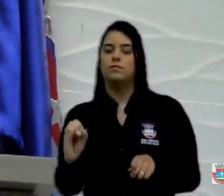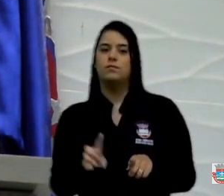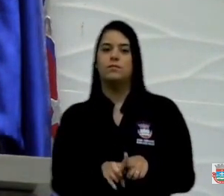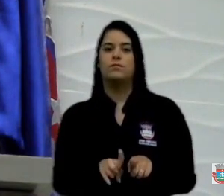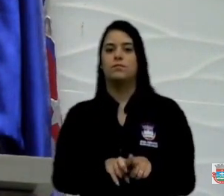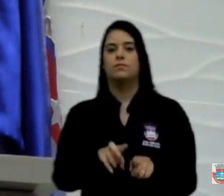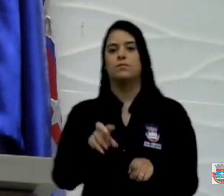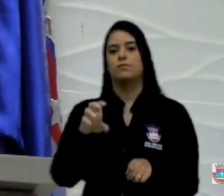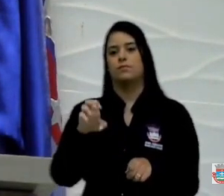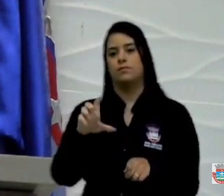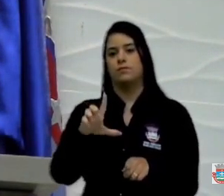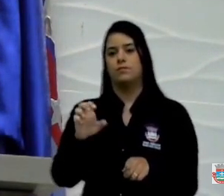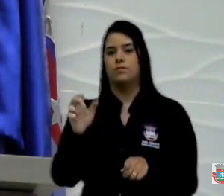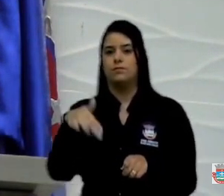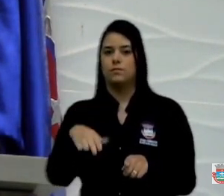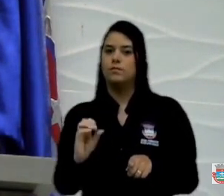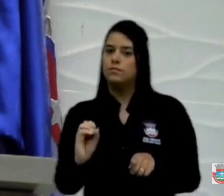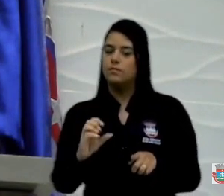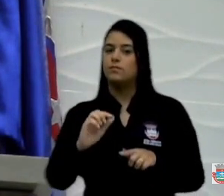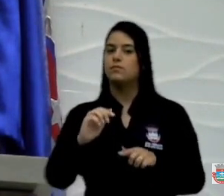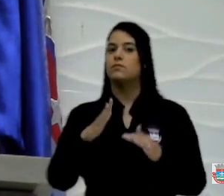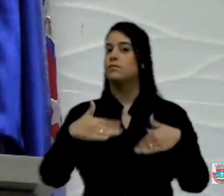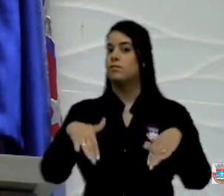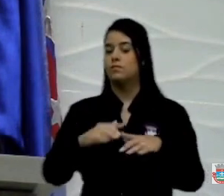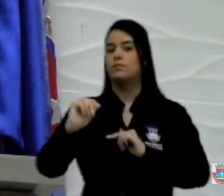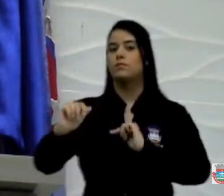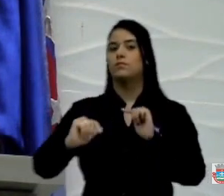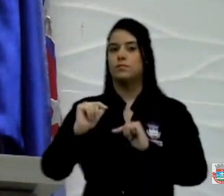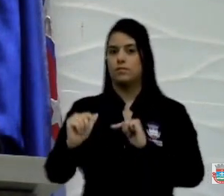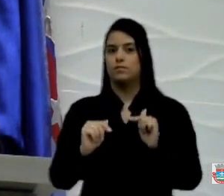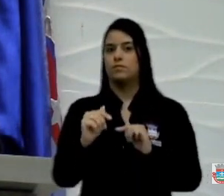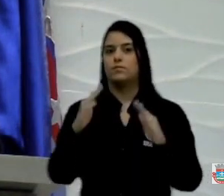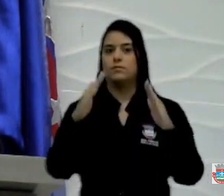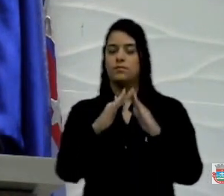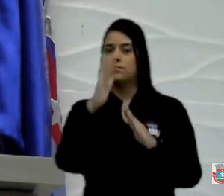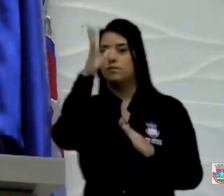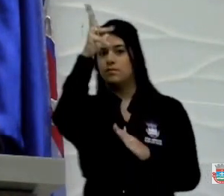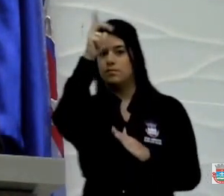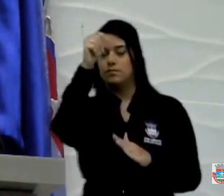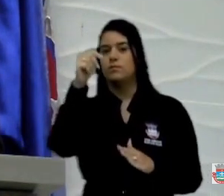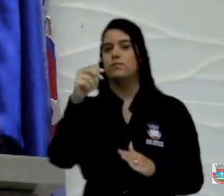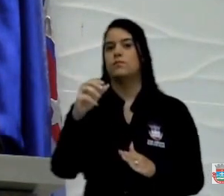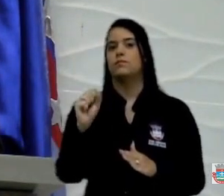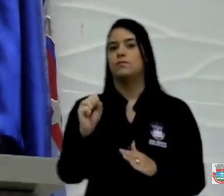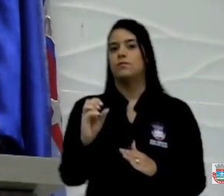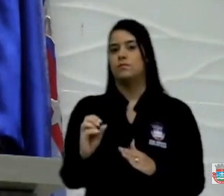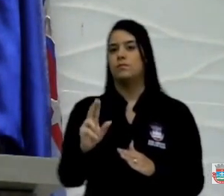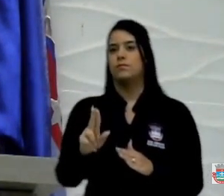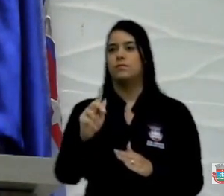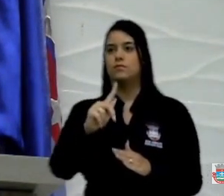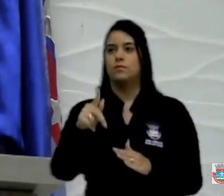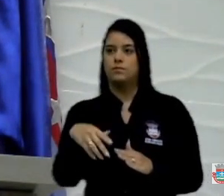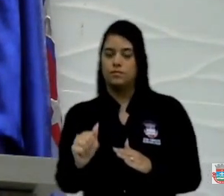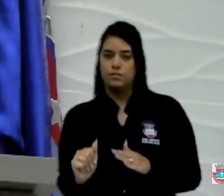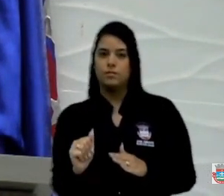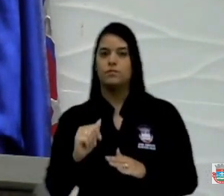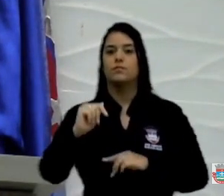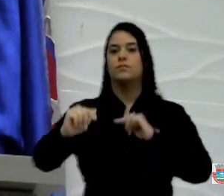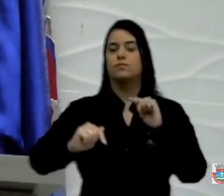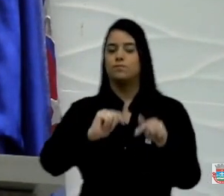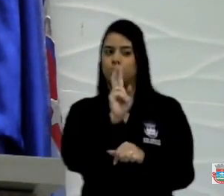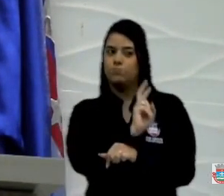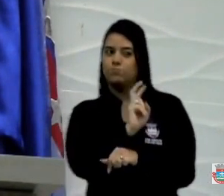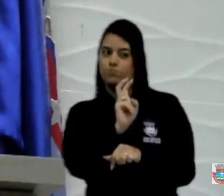que fazem a Granja Souza, Eunice de Queimada Grande, Manuel, lá do Sítio Baixa, que trabalha aqui na nossa cidade como